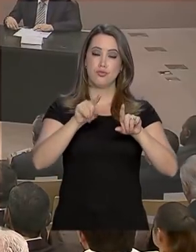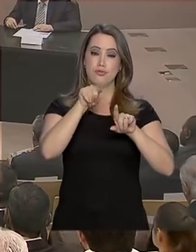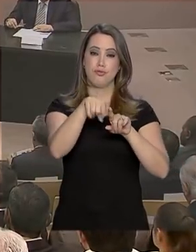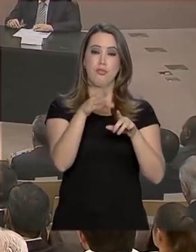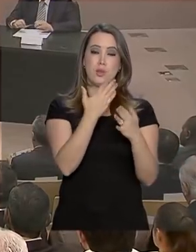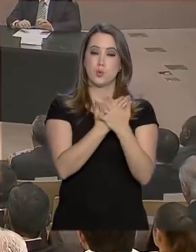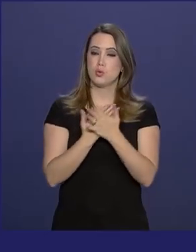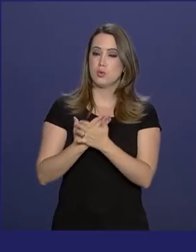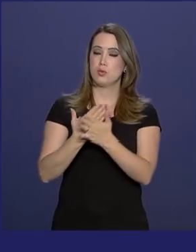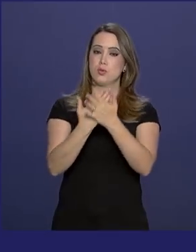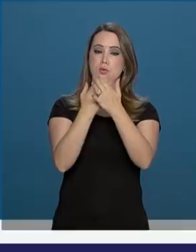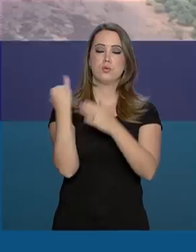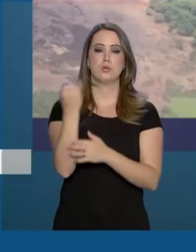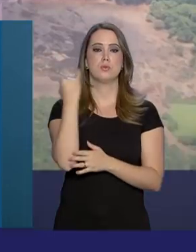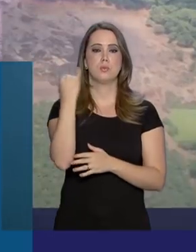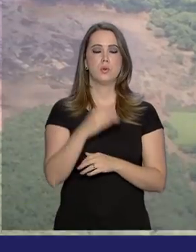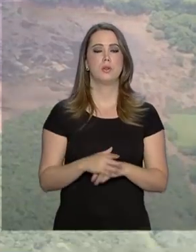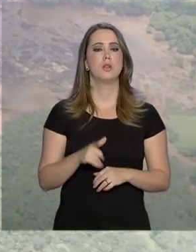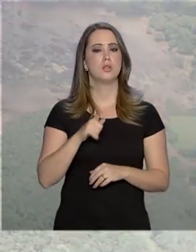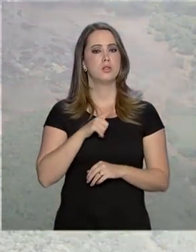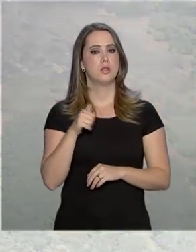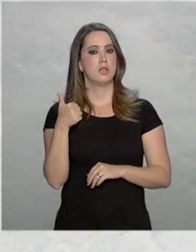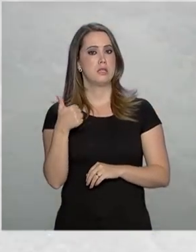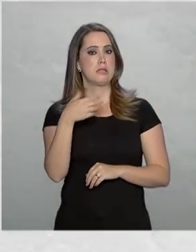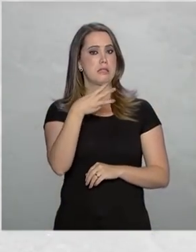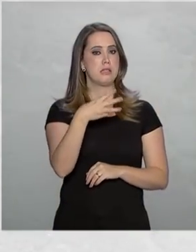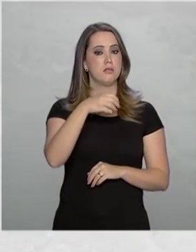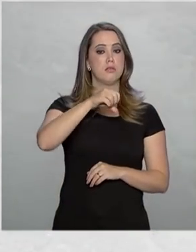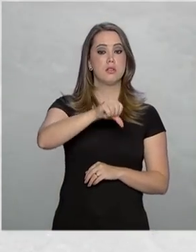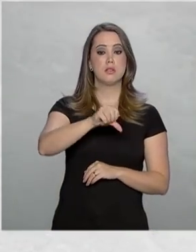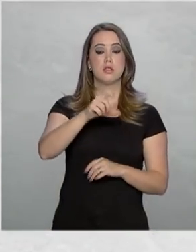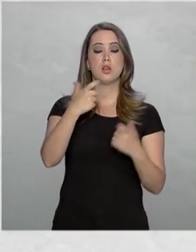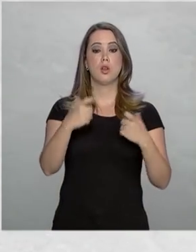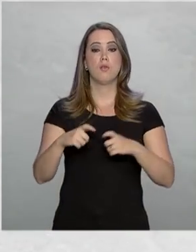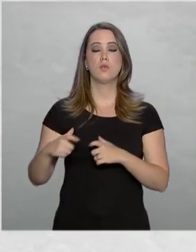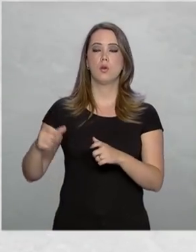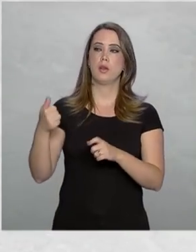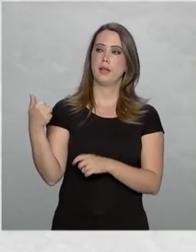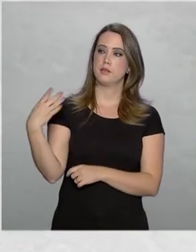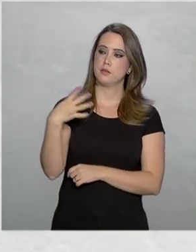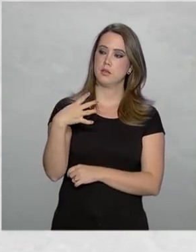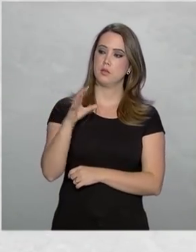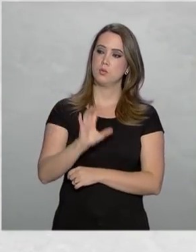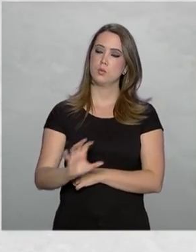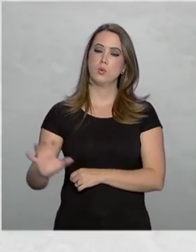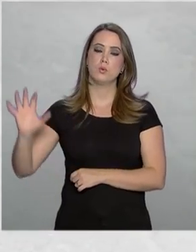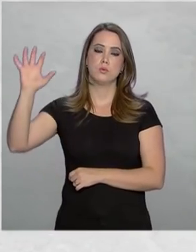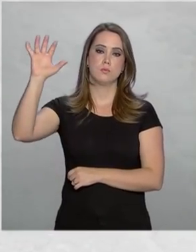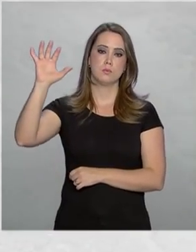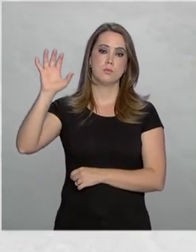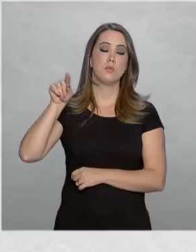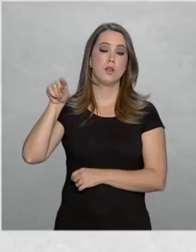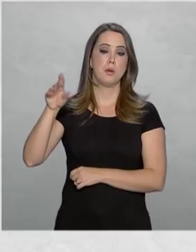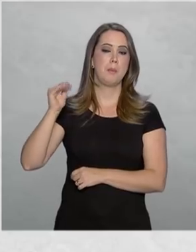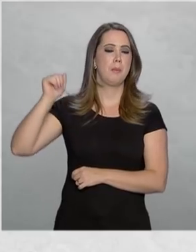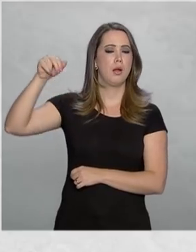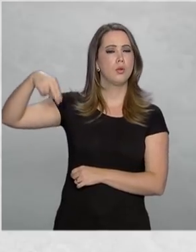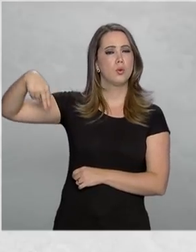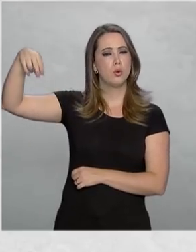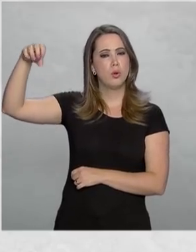e ambiental são 139 barragens em 14 estados a maior parte está na região